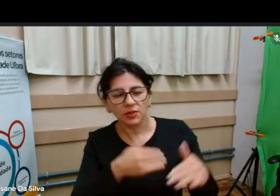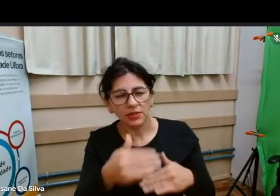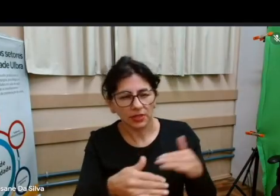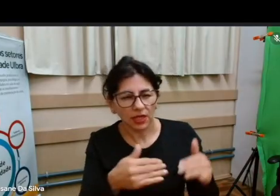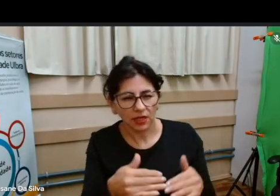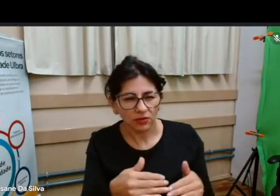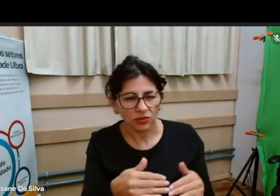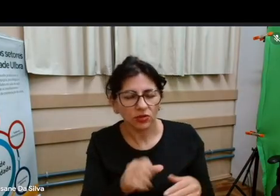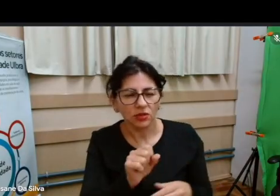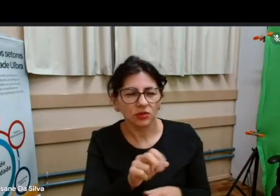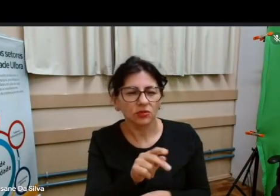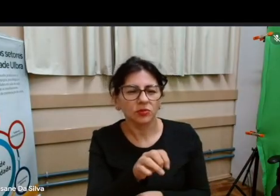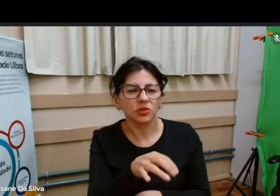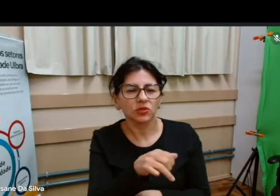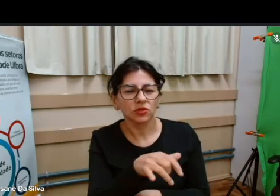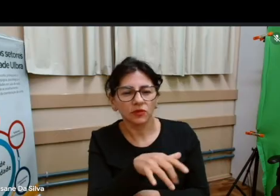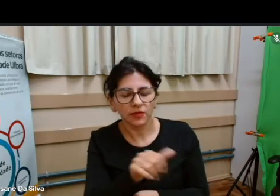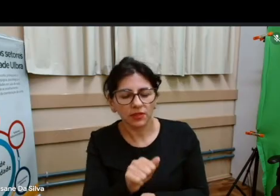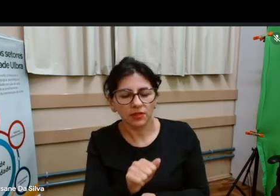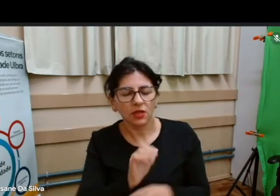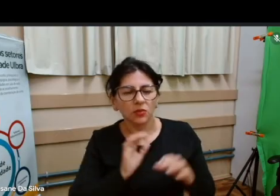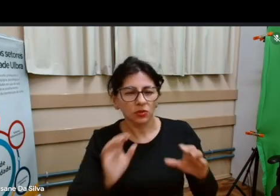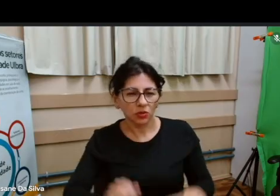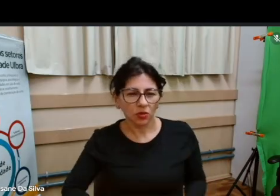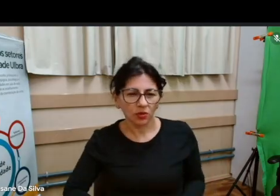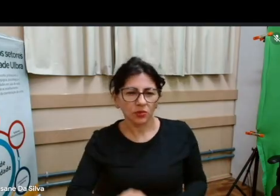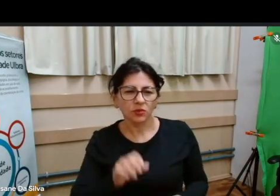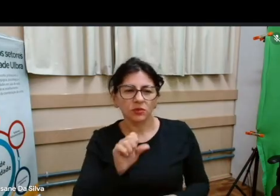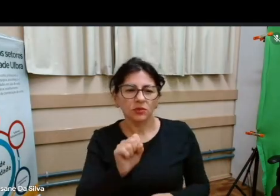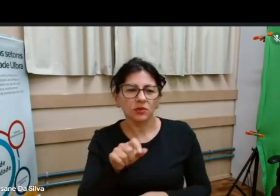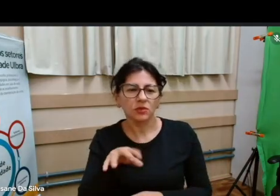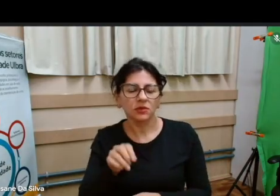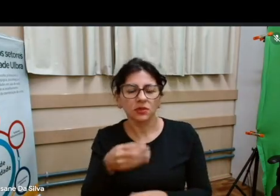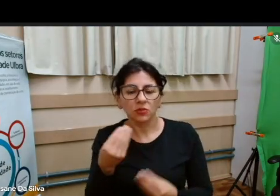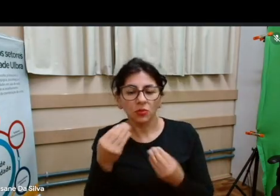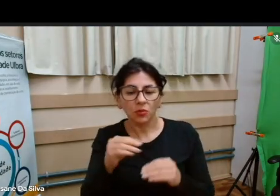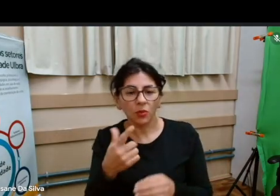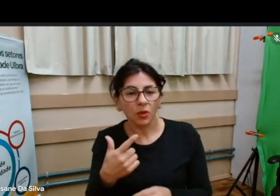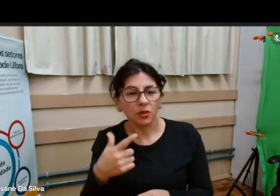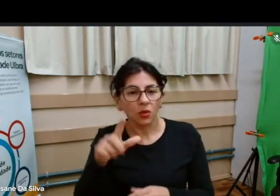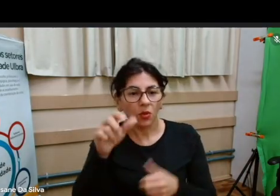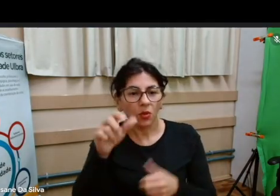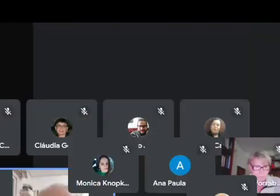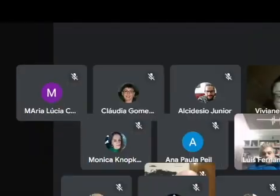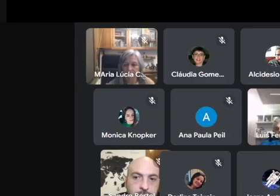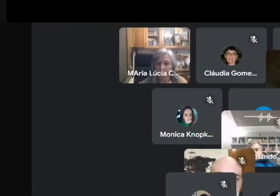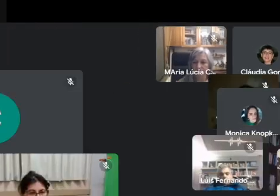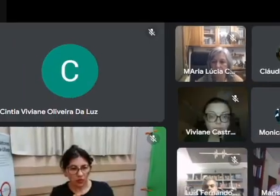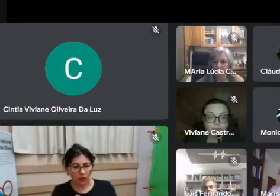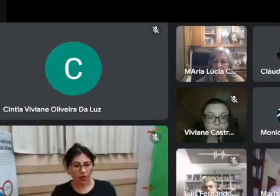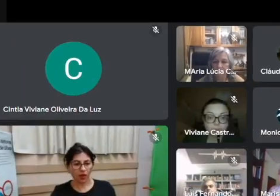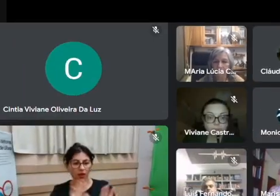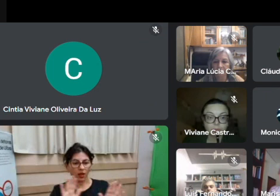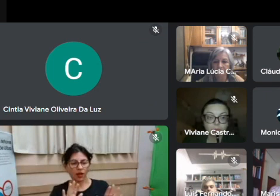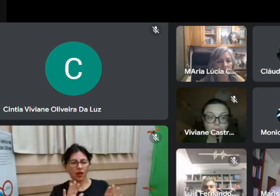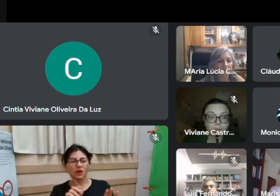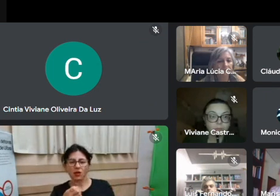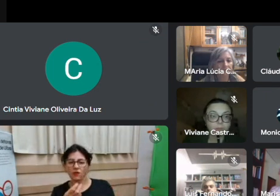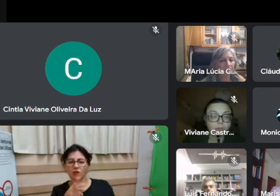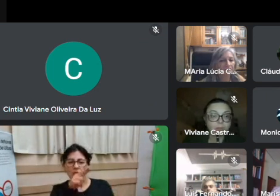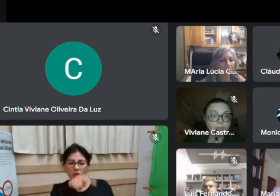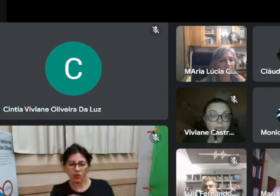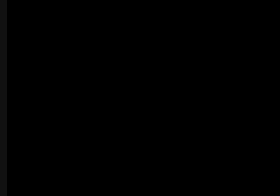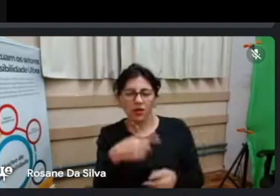mídia Sandro tu bota aquela outra figura que ela não é muito nítida eu vou ler porque realmente é uma